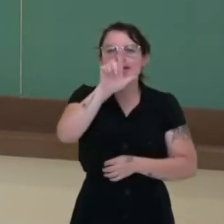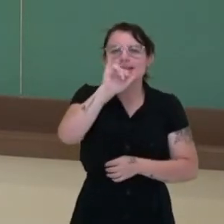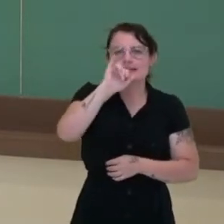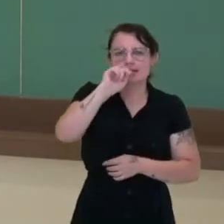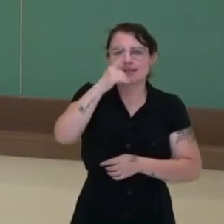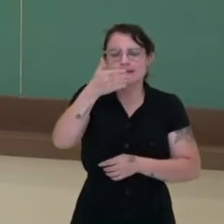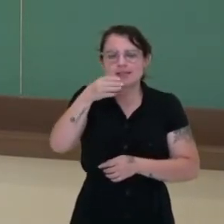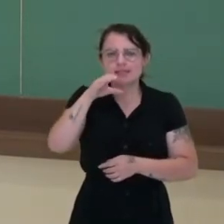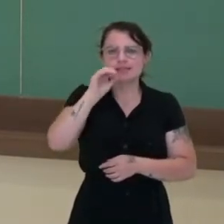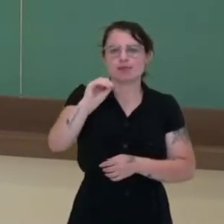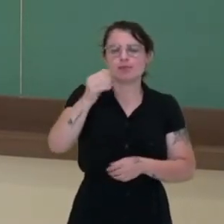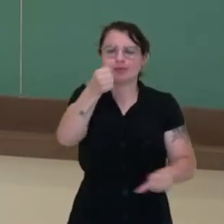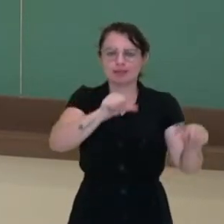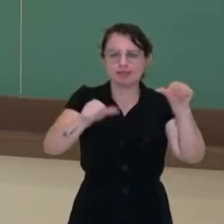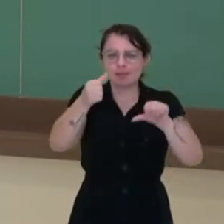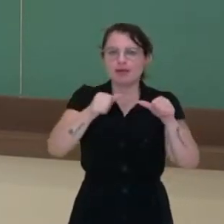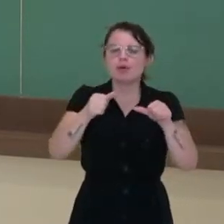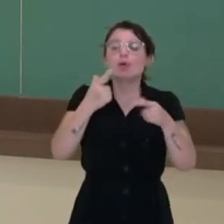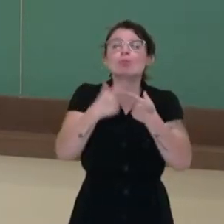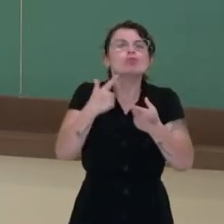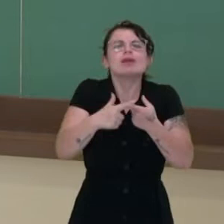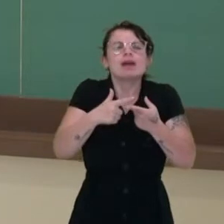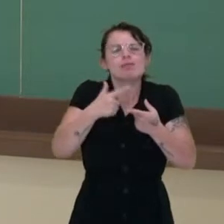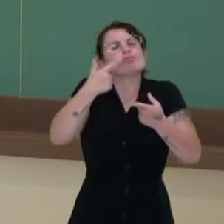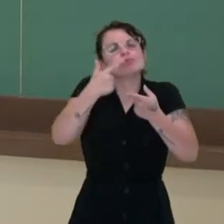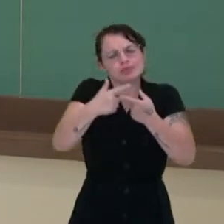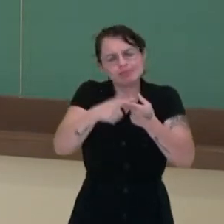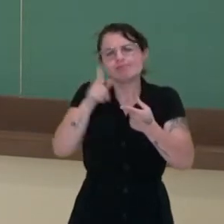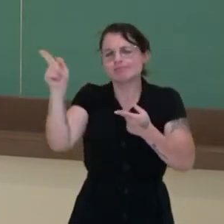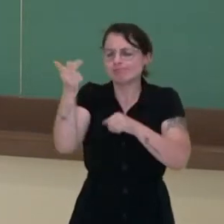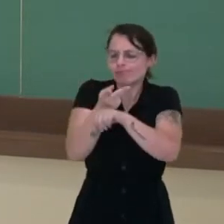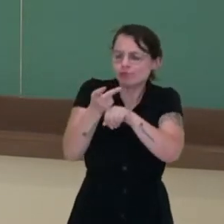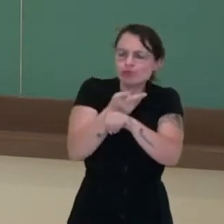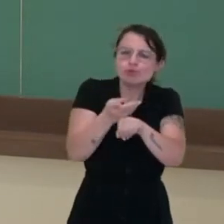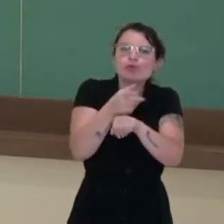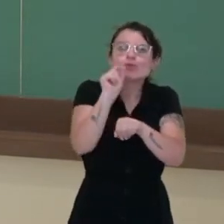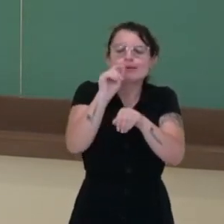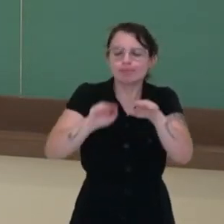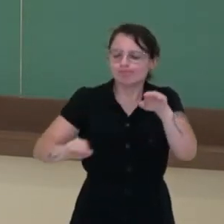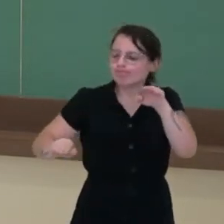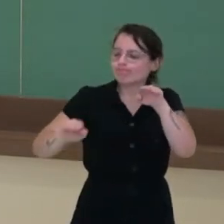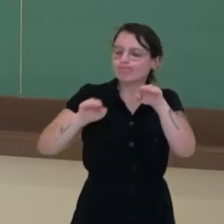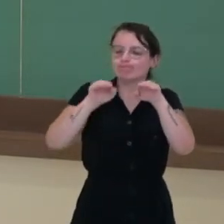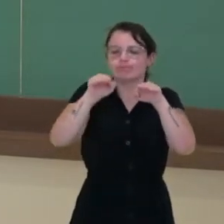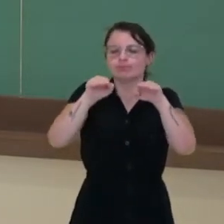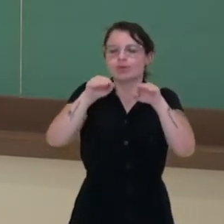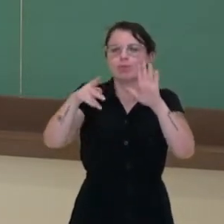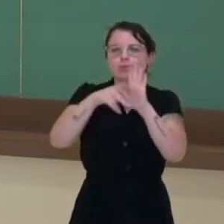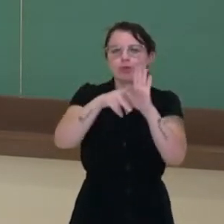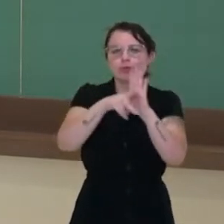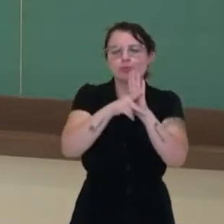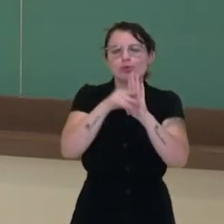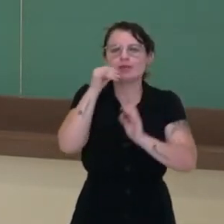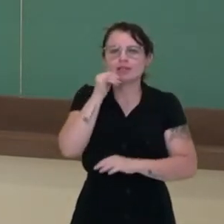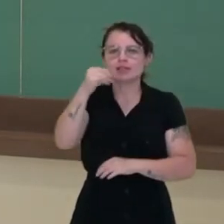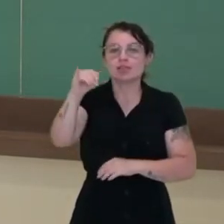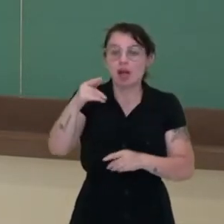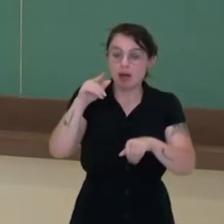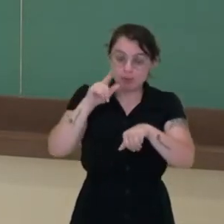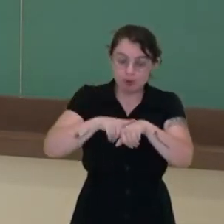Porque eles buscam estabilidade energética. E quando eles atingem esta estabilidade,